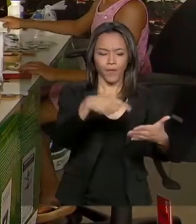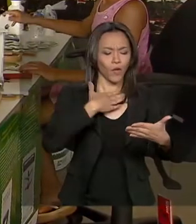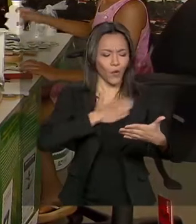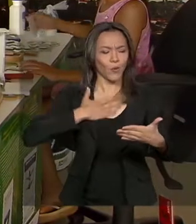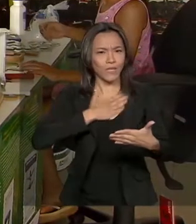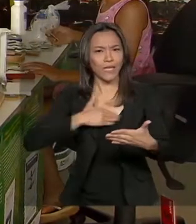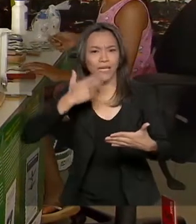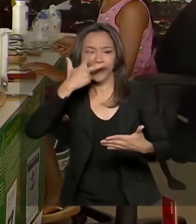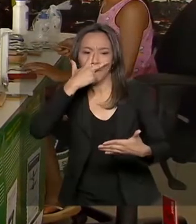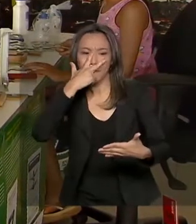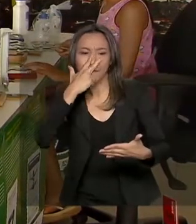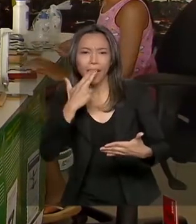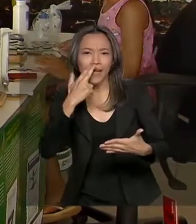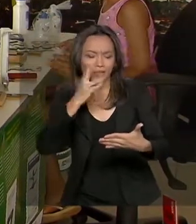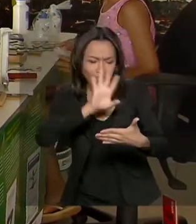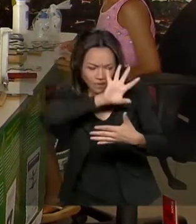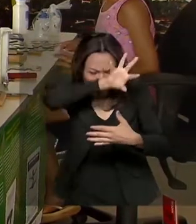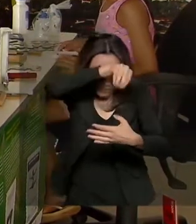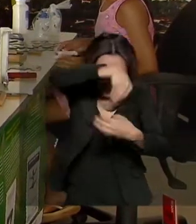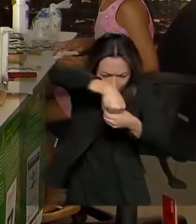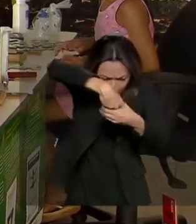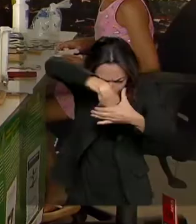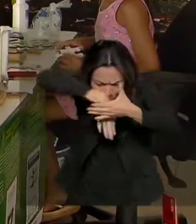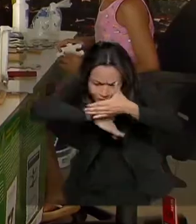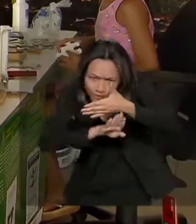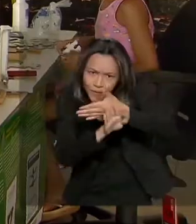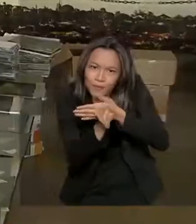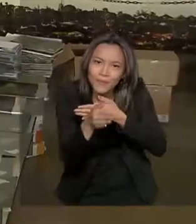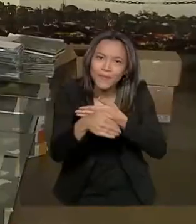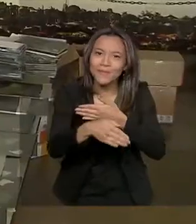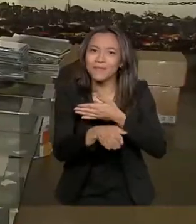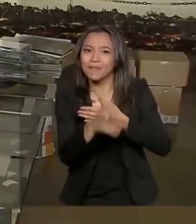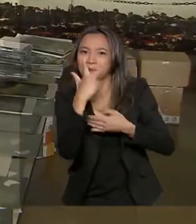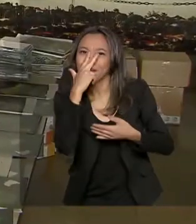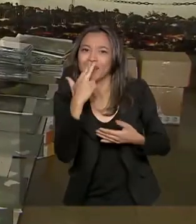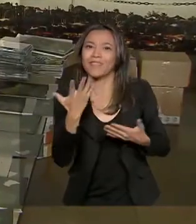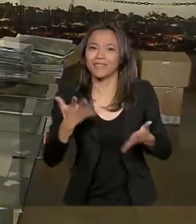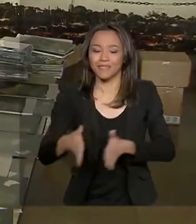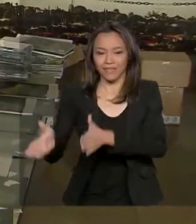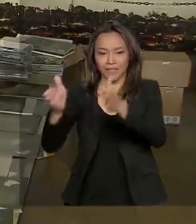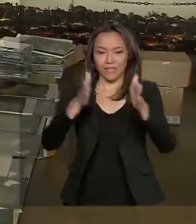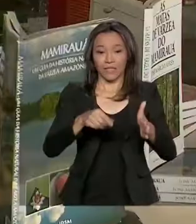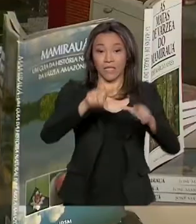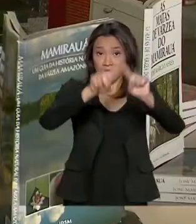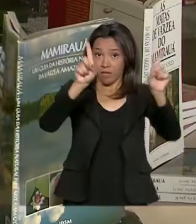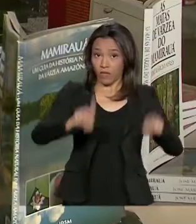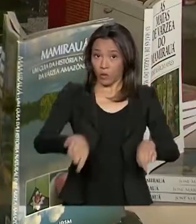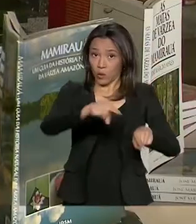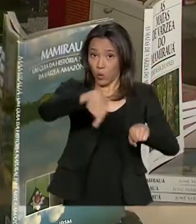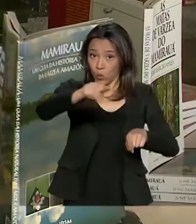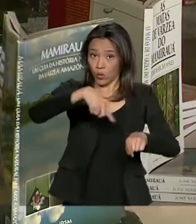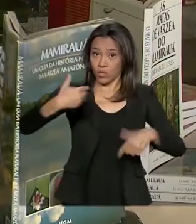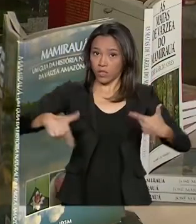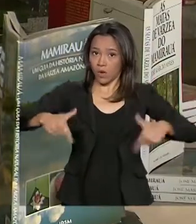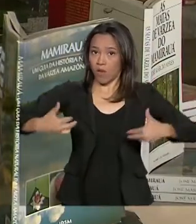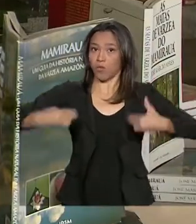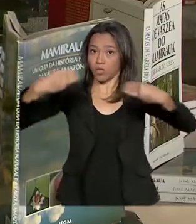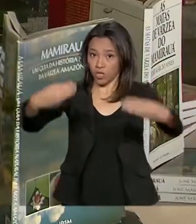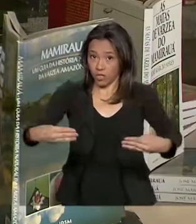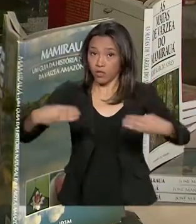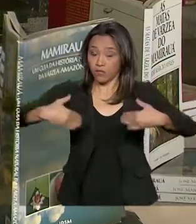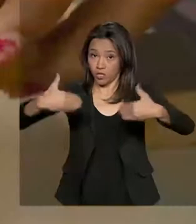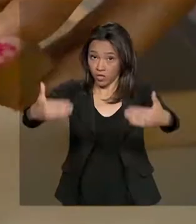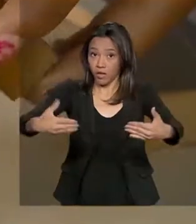que a gente parece que a gente está dentro, lá perto do parque. Servidores do Ministério distribuíram livros infantis e